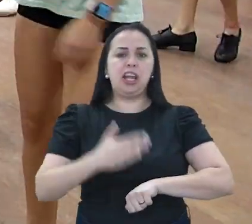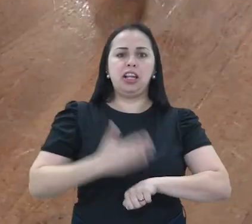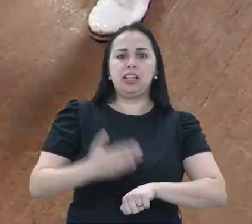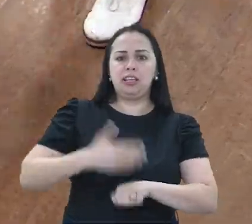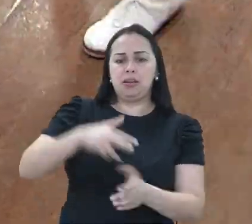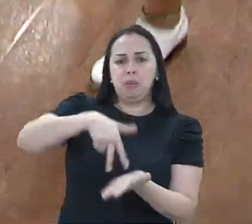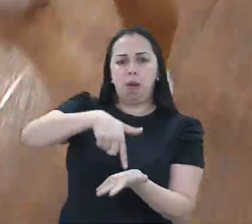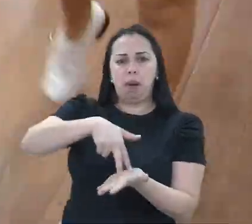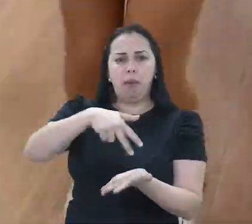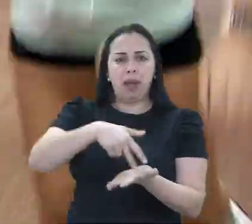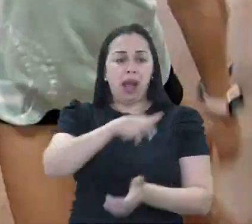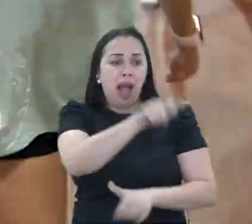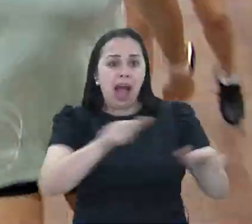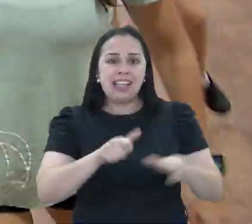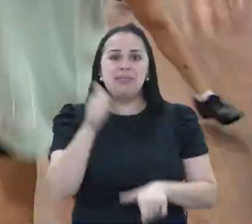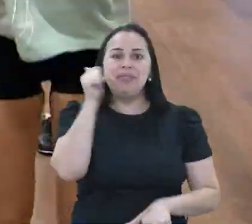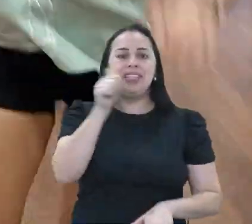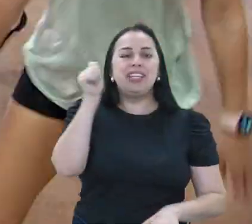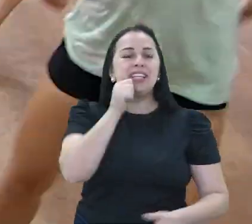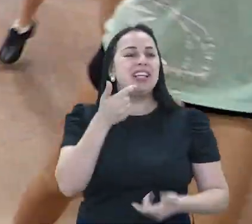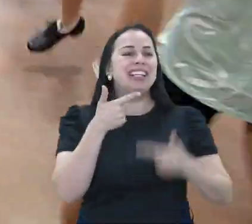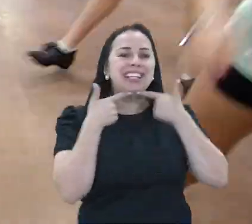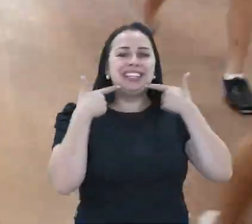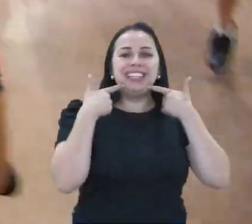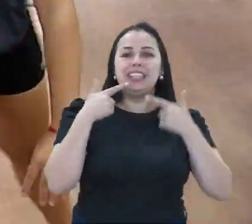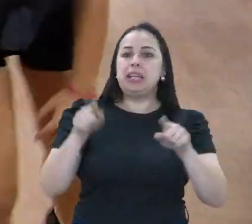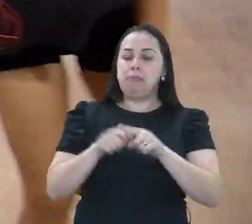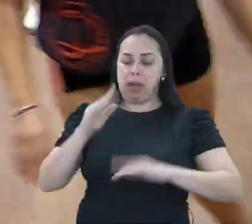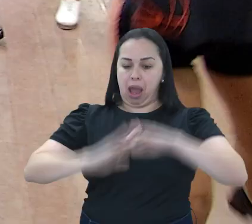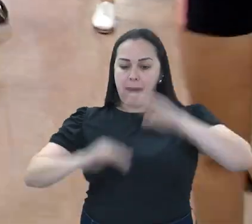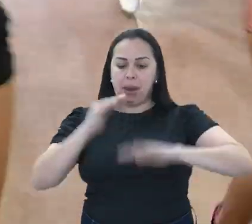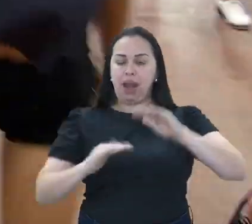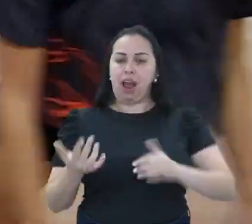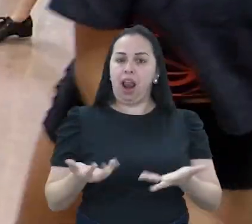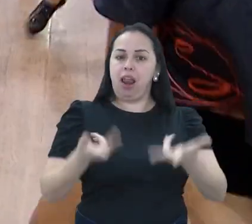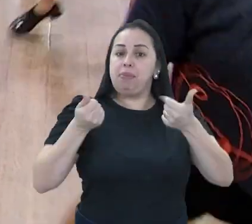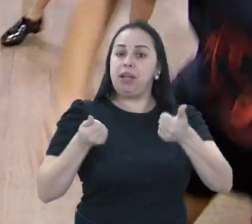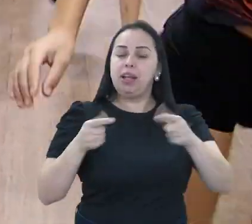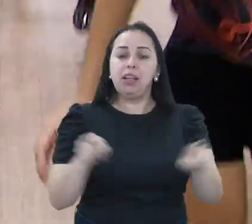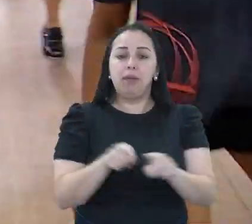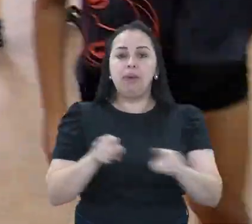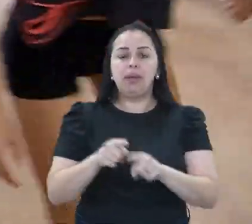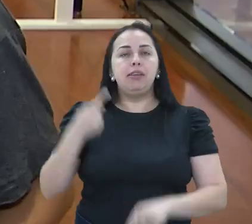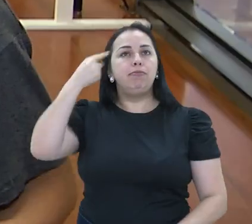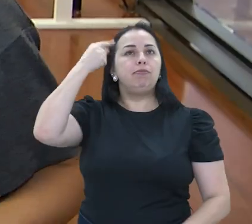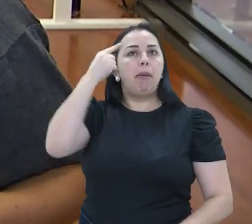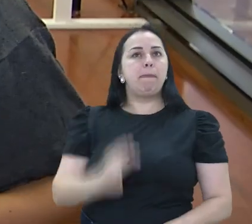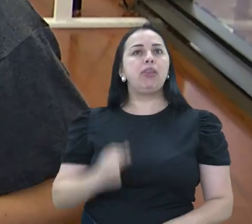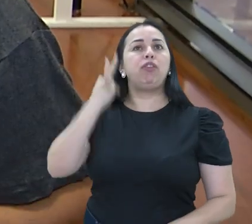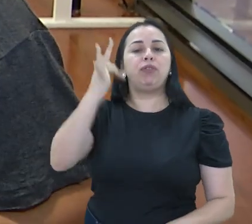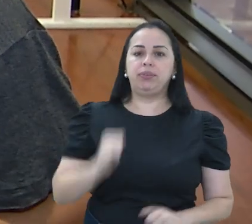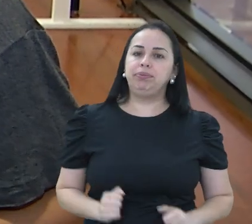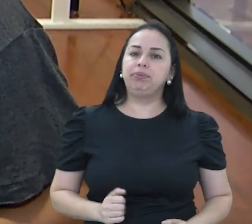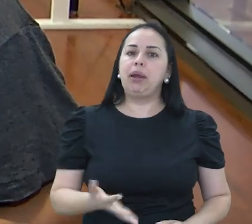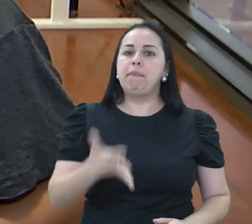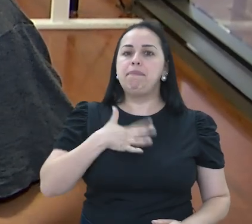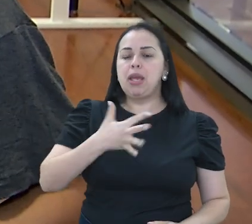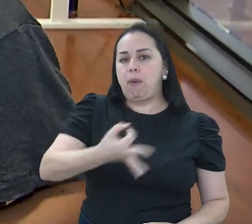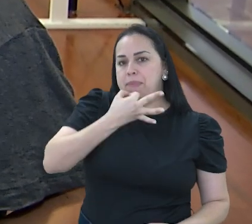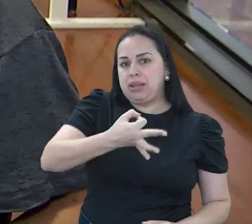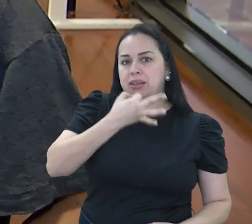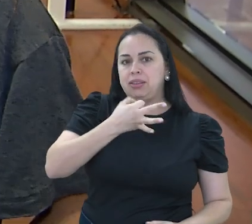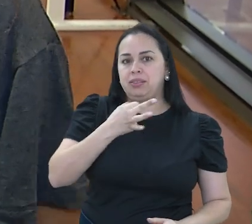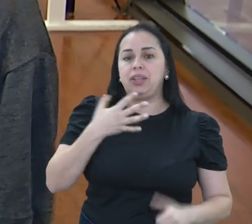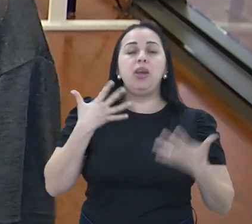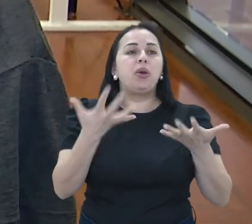sapateado. Aqui, as meninas se divertem, desenvolvem habilidades e até fazem planos para o futuro. Eu acho que é, ganhar